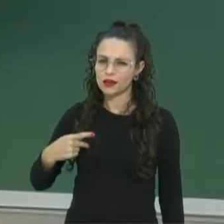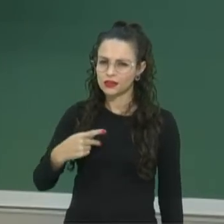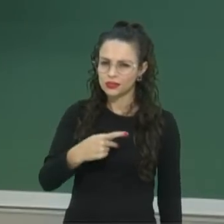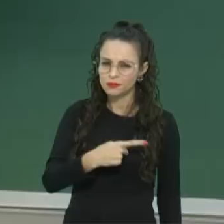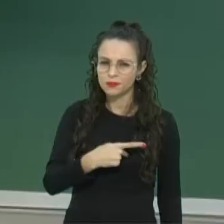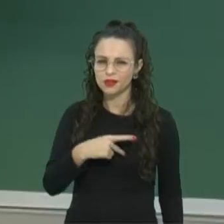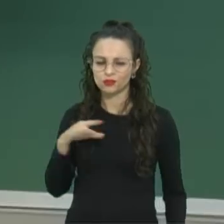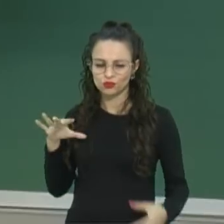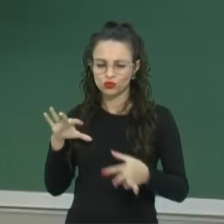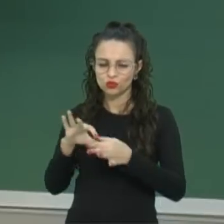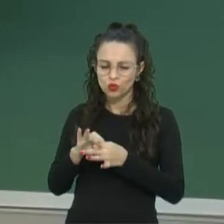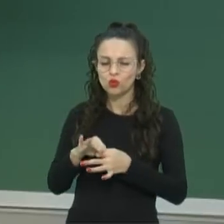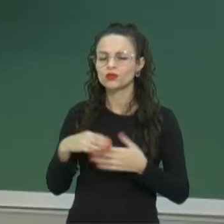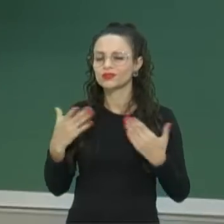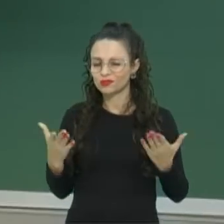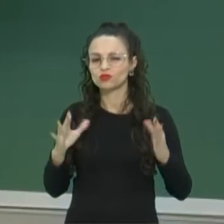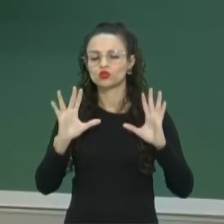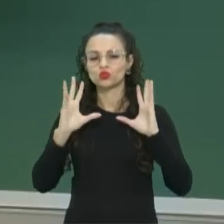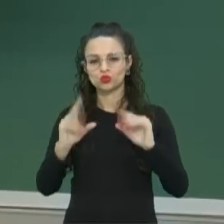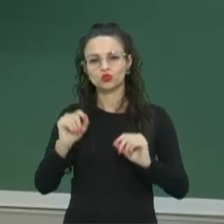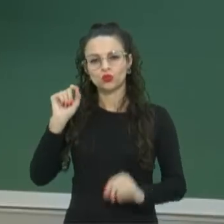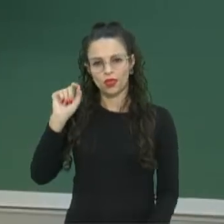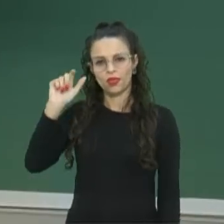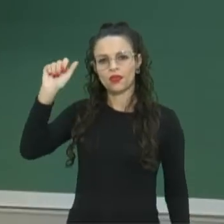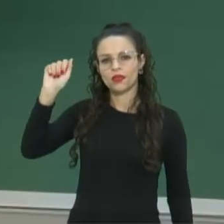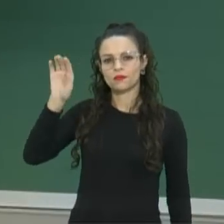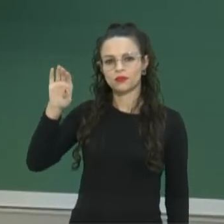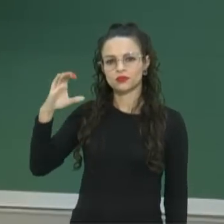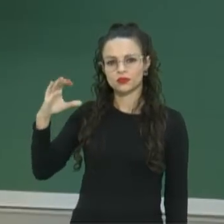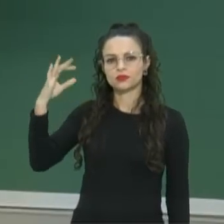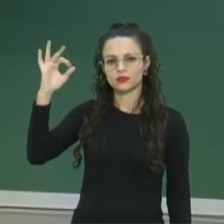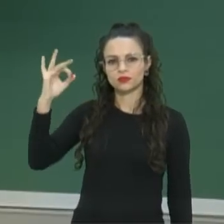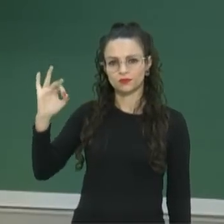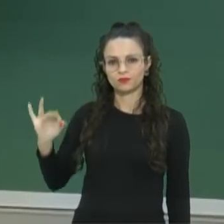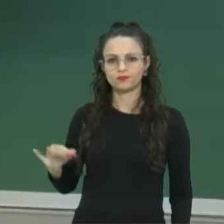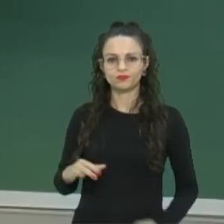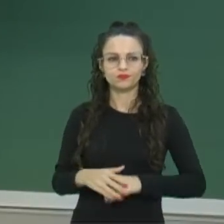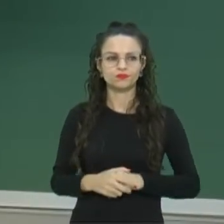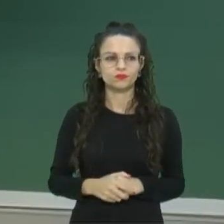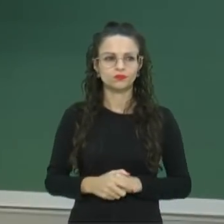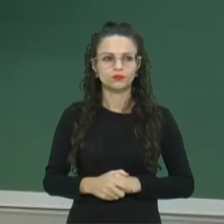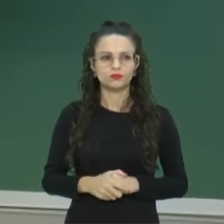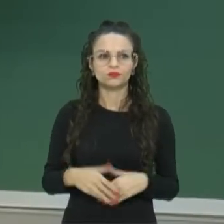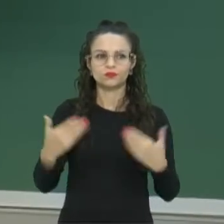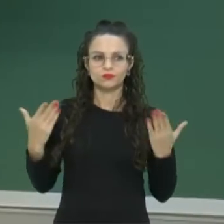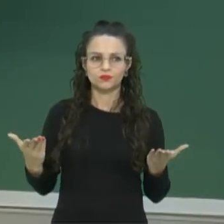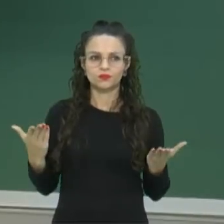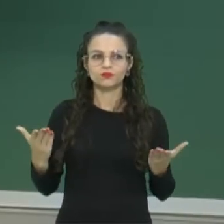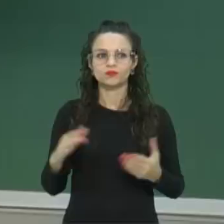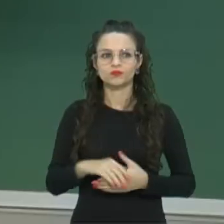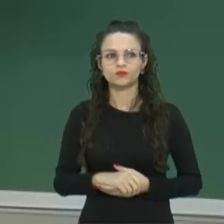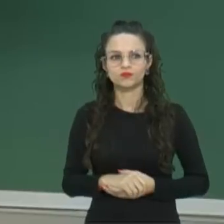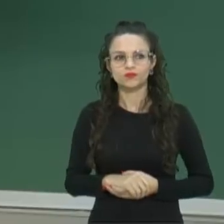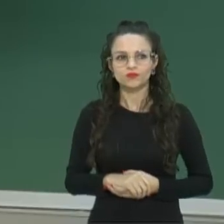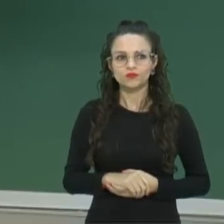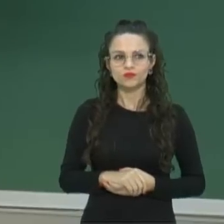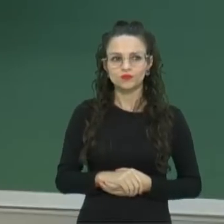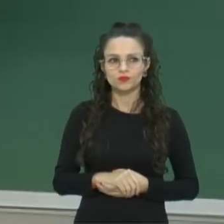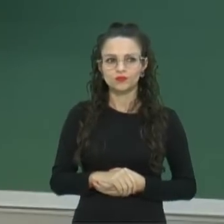aquilo que eu falei está aqui como sendo todas as alternativas estão corretas. Então, dentro da